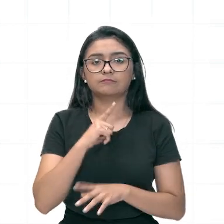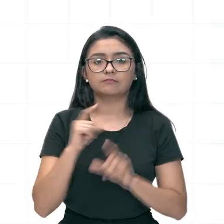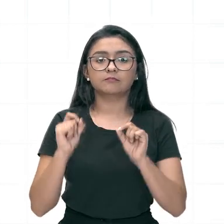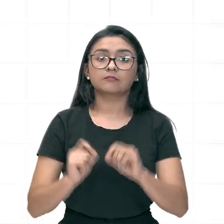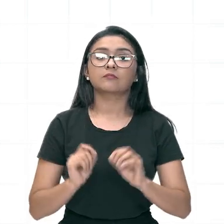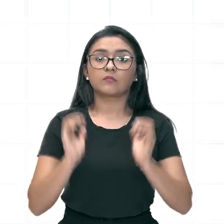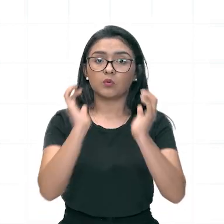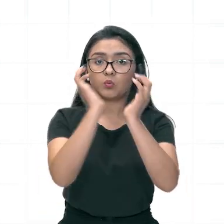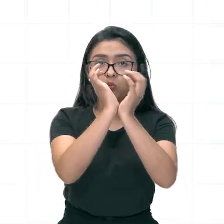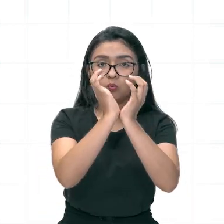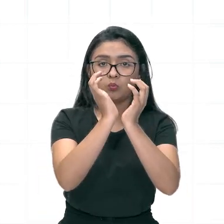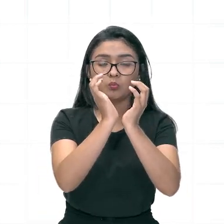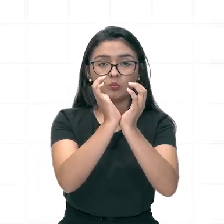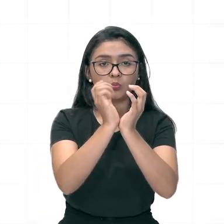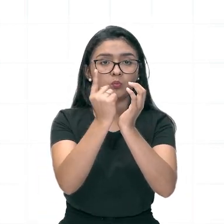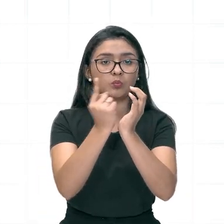temos